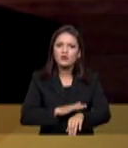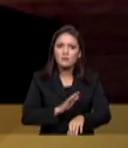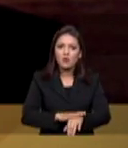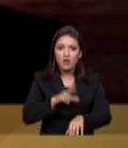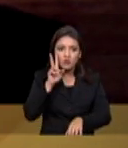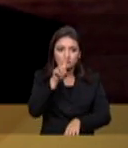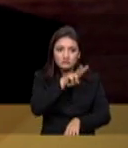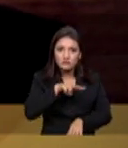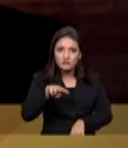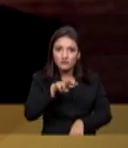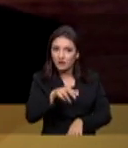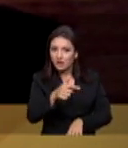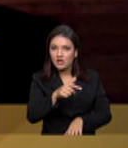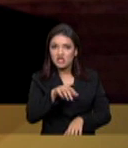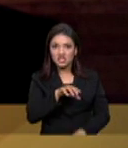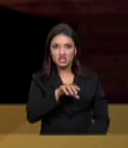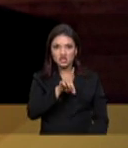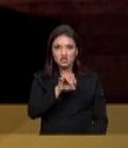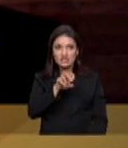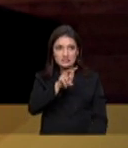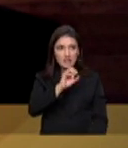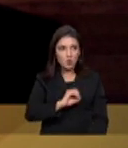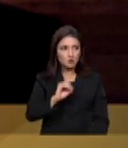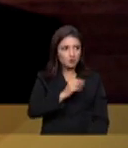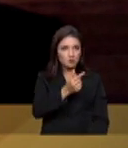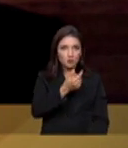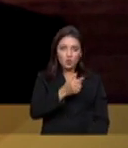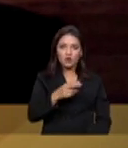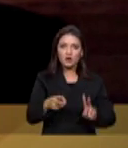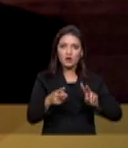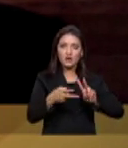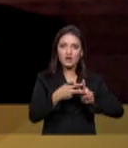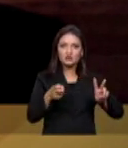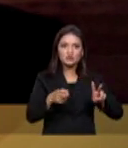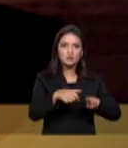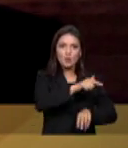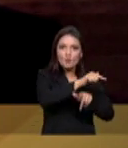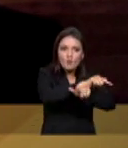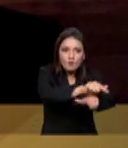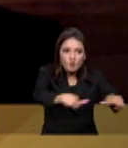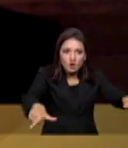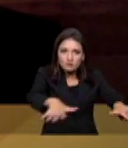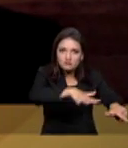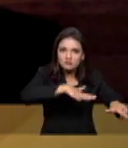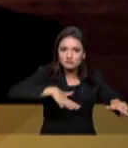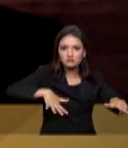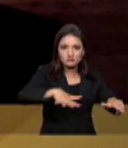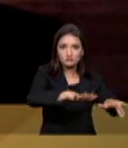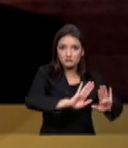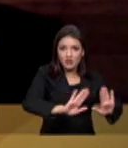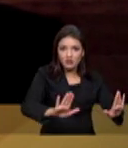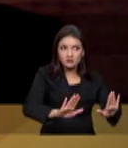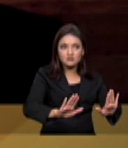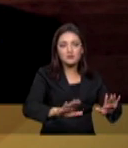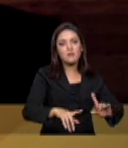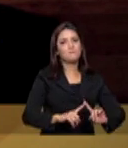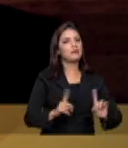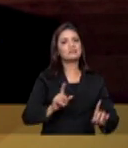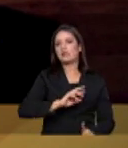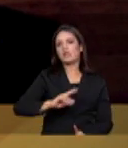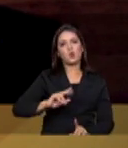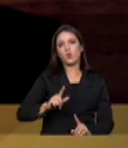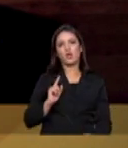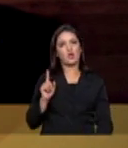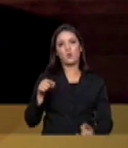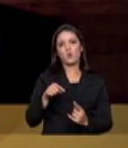indígena na data 5 de outubro de 88 numa área específica considerada não é